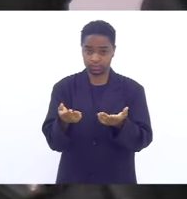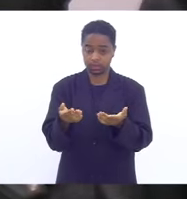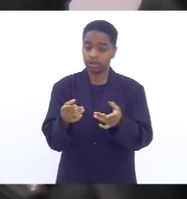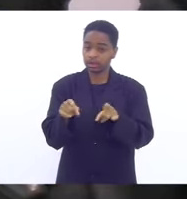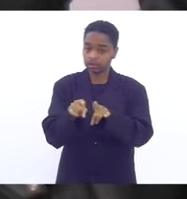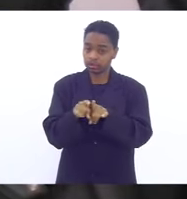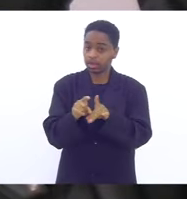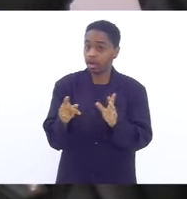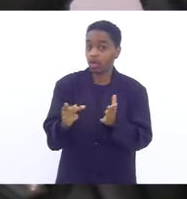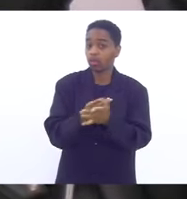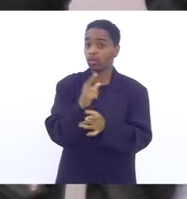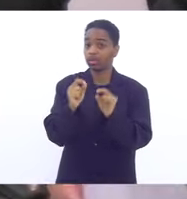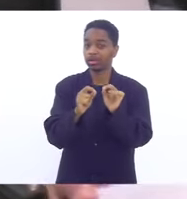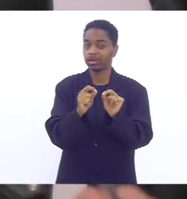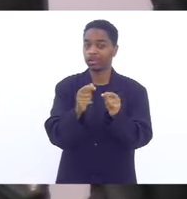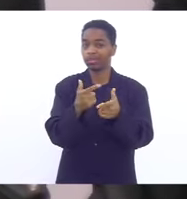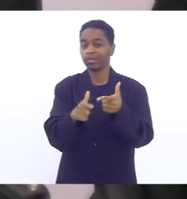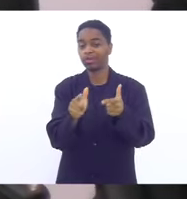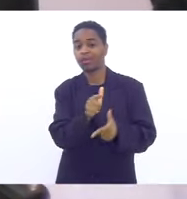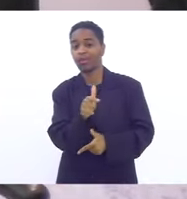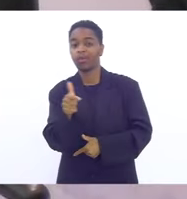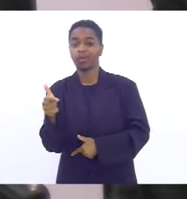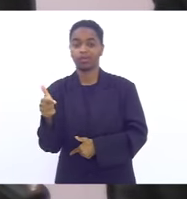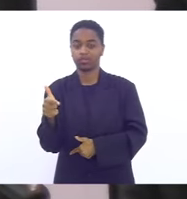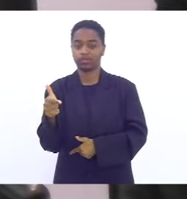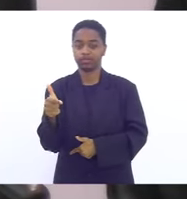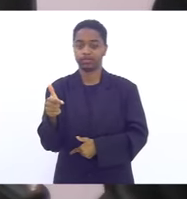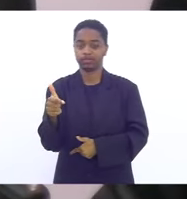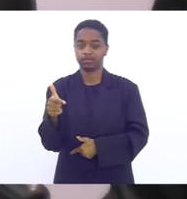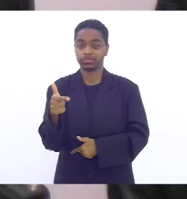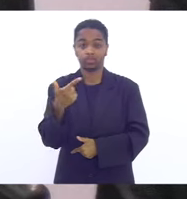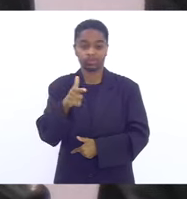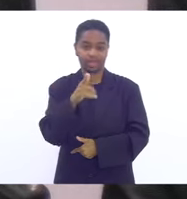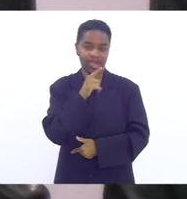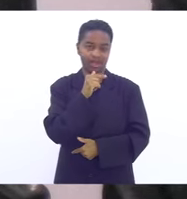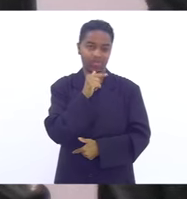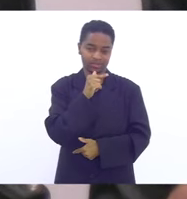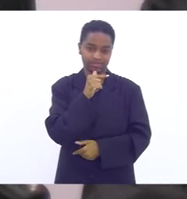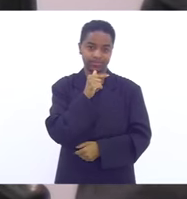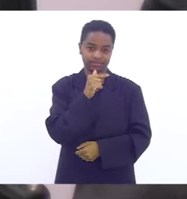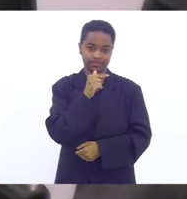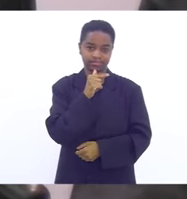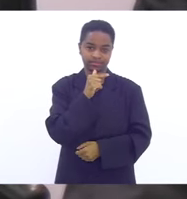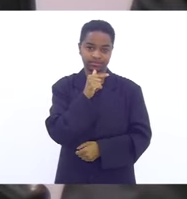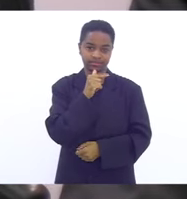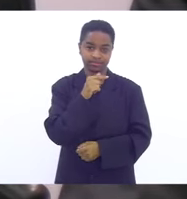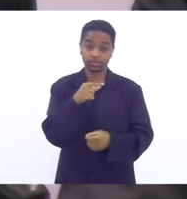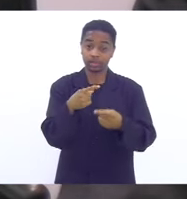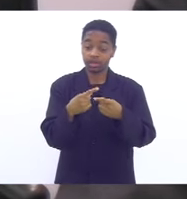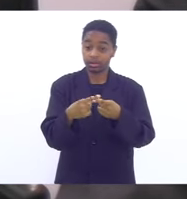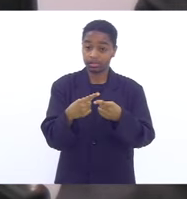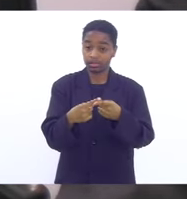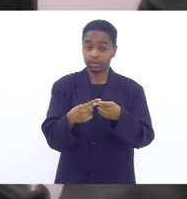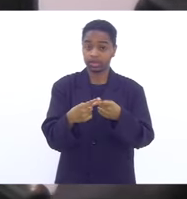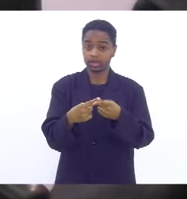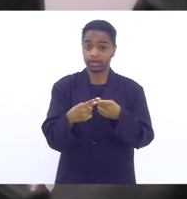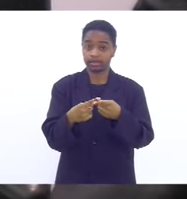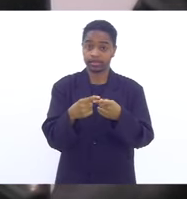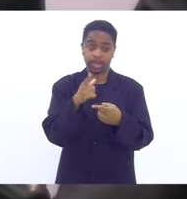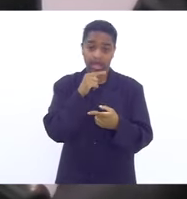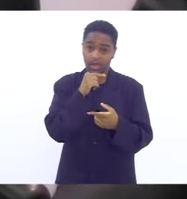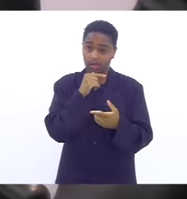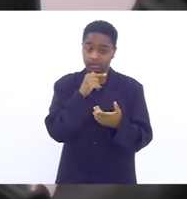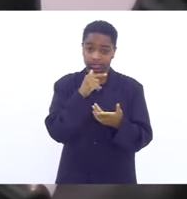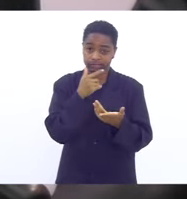gera também um outro problema, que é o da falta d'água, porque não tem o serviço de água, é muito